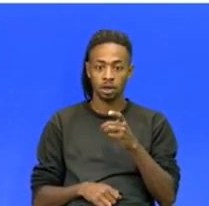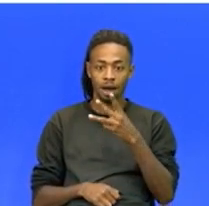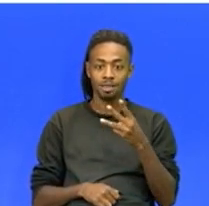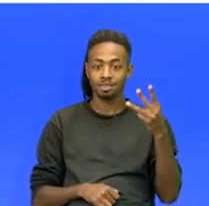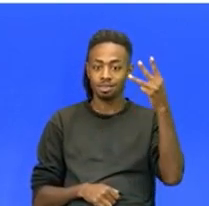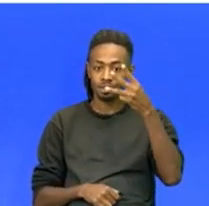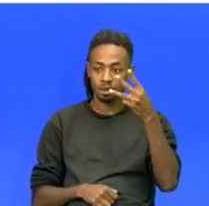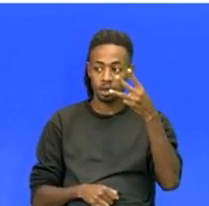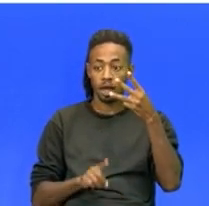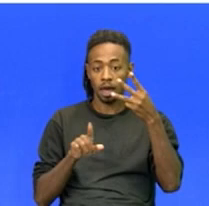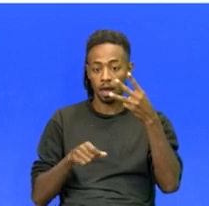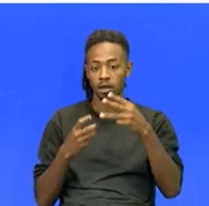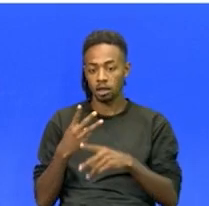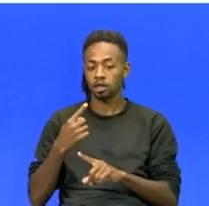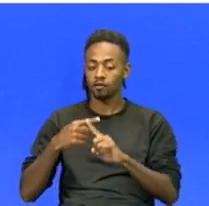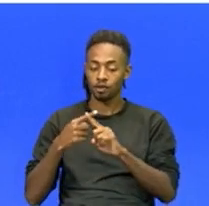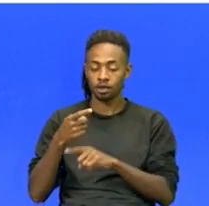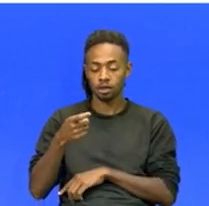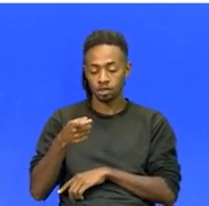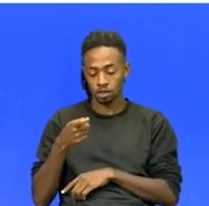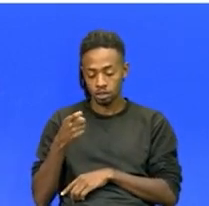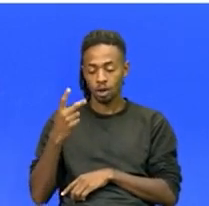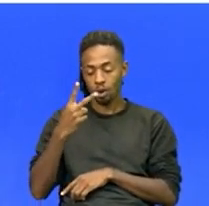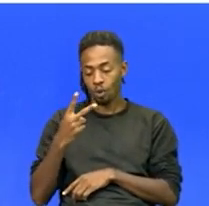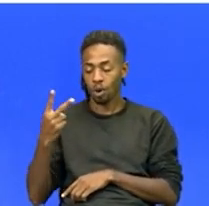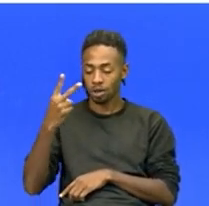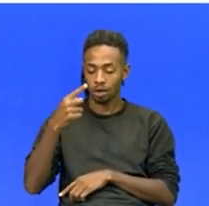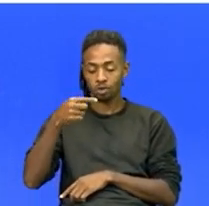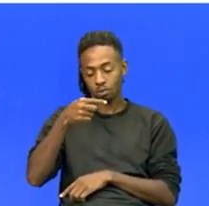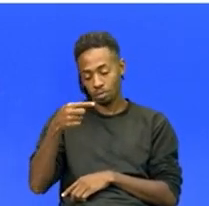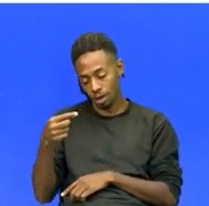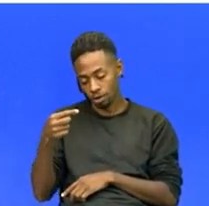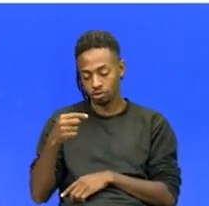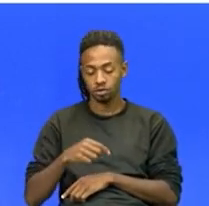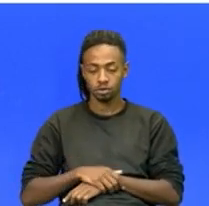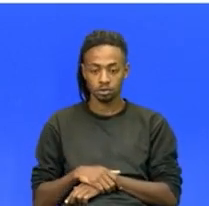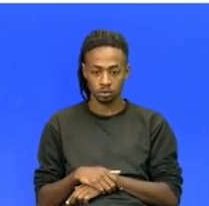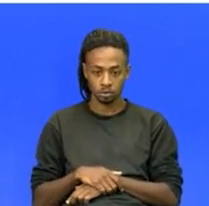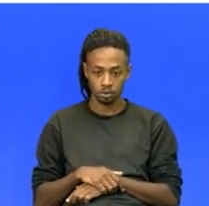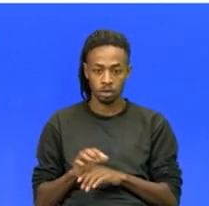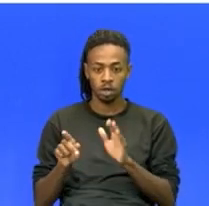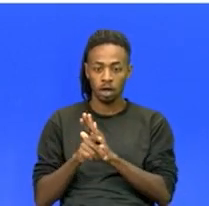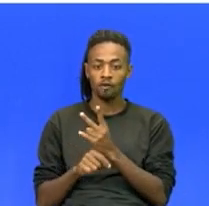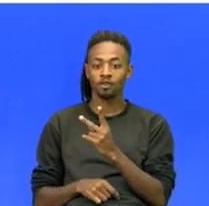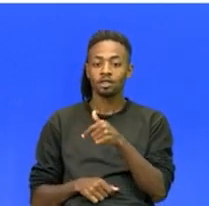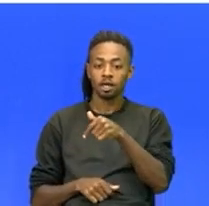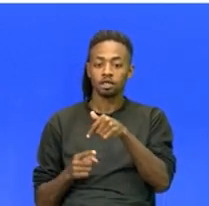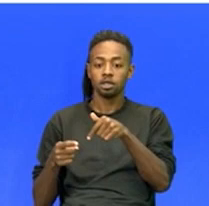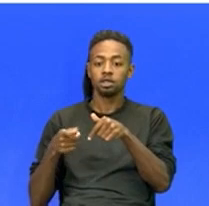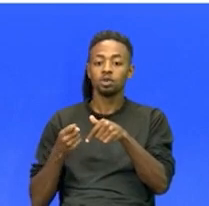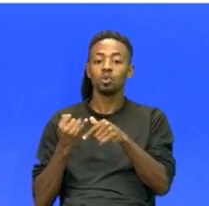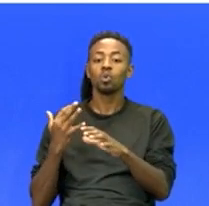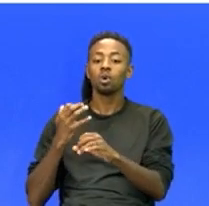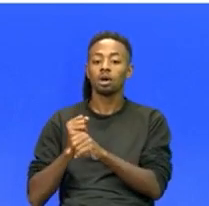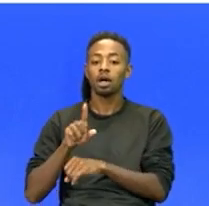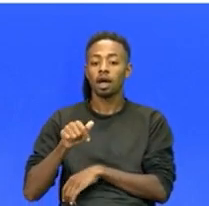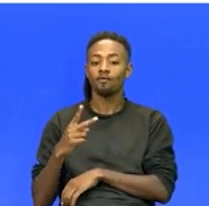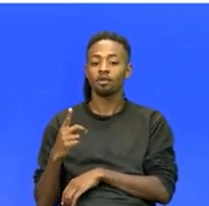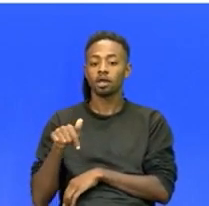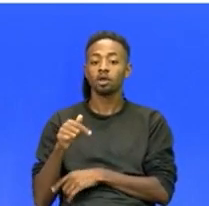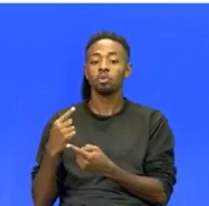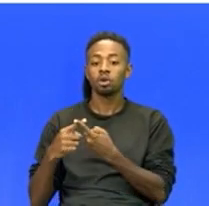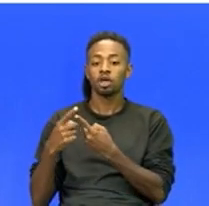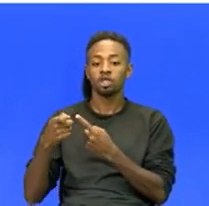ser 3 vezes x elevado ao quadrado, menos, derivada de 27x é 27, porque o x